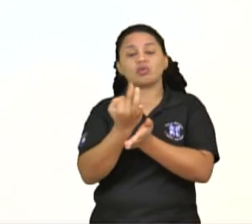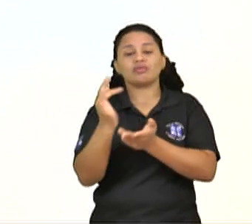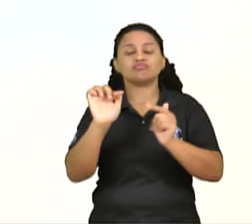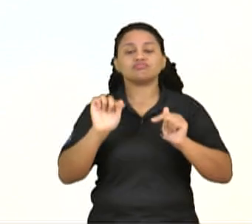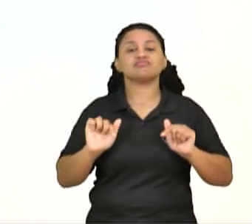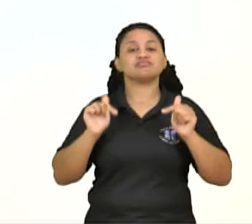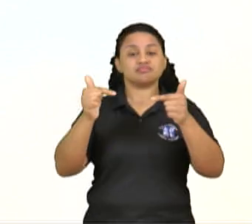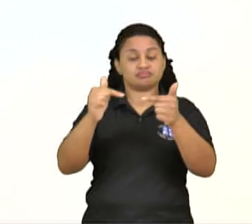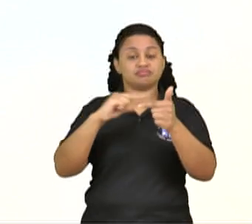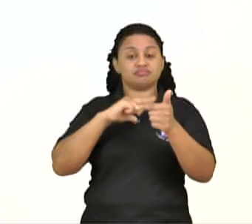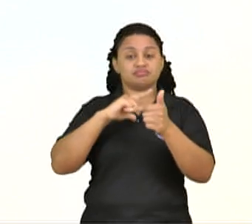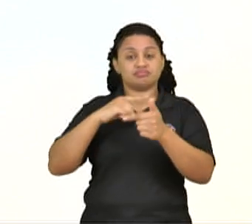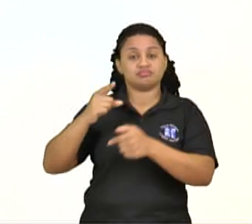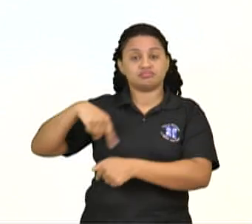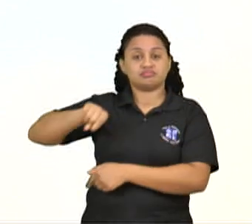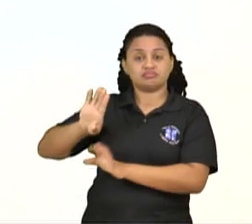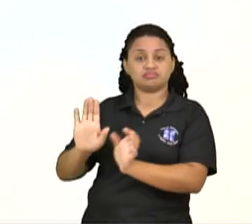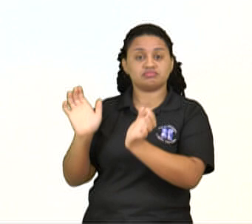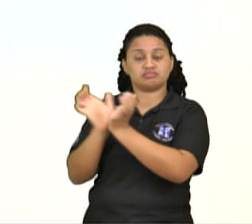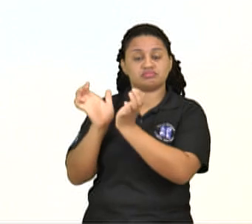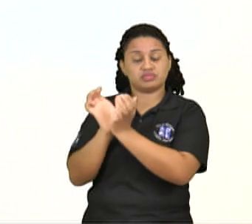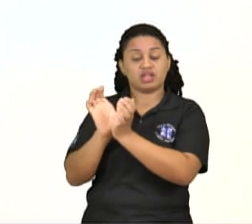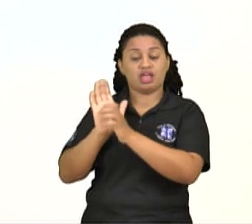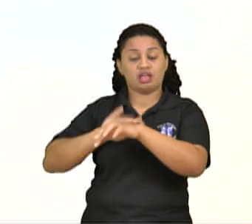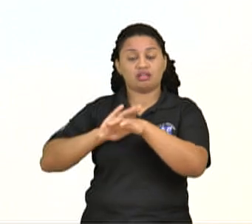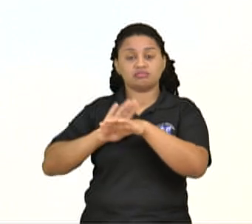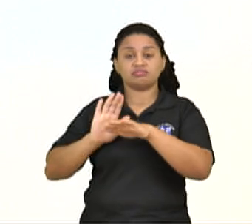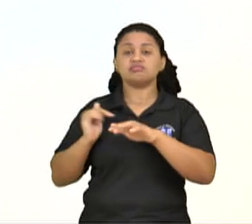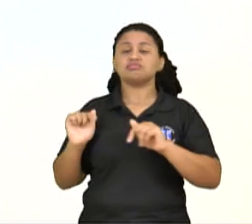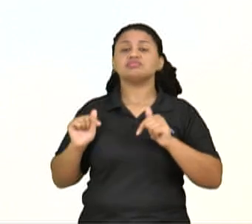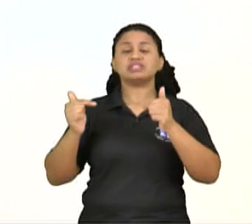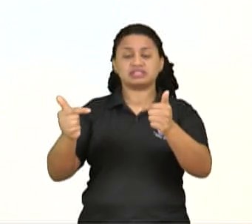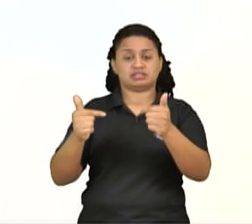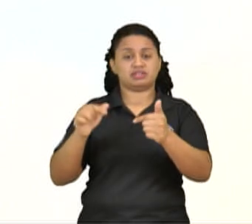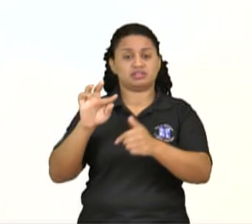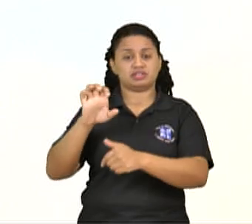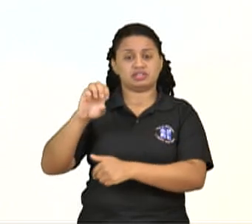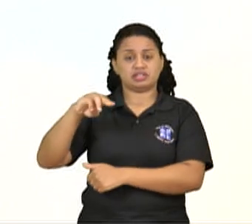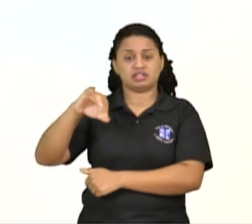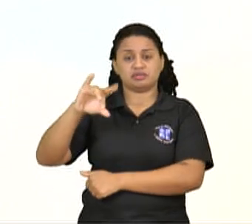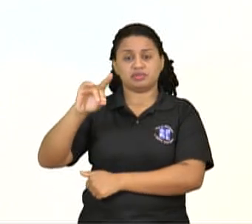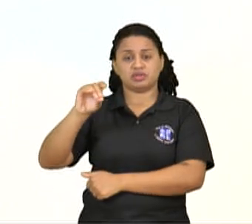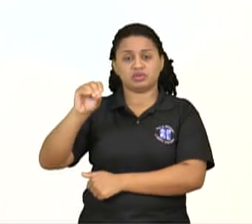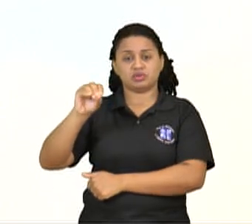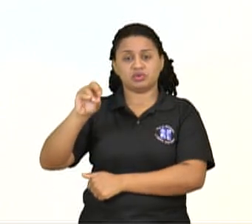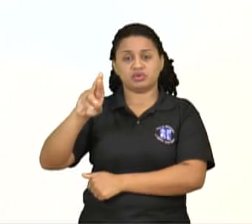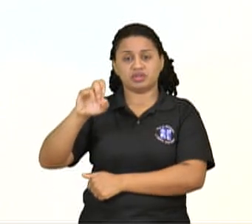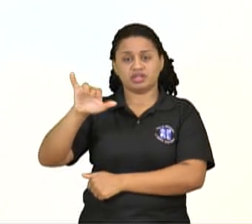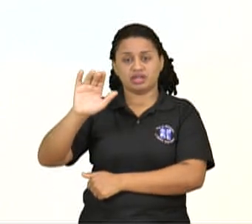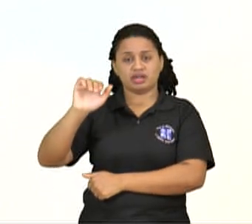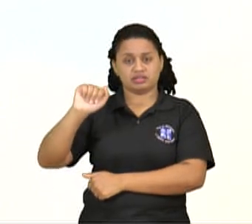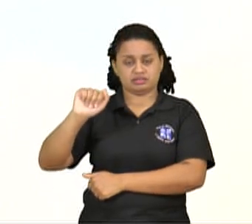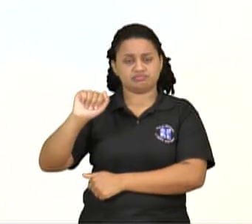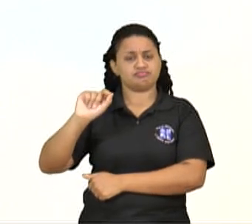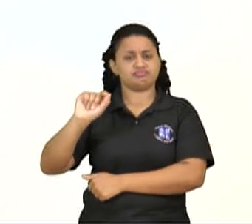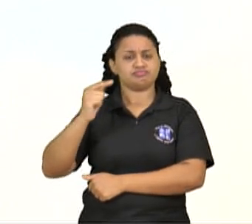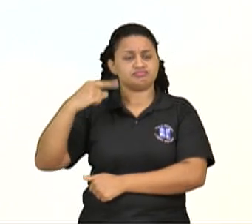pelos girondinos durante a reação termidoriana. Vamos ver? Bom, os girondinos